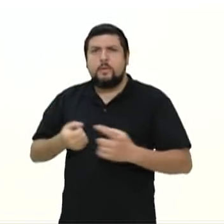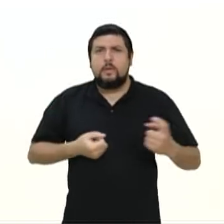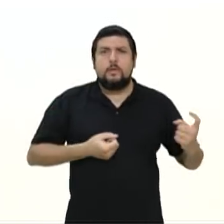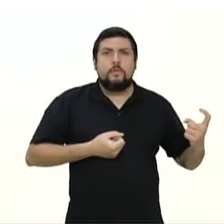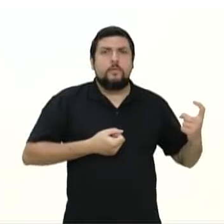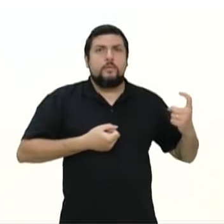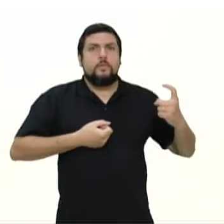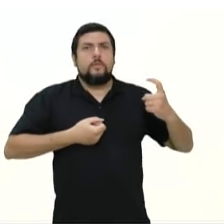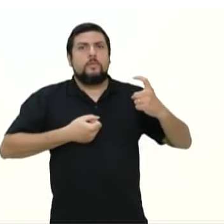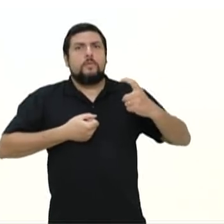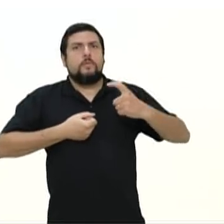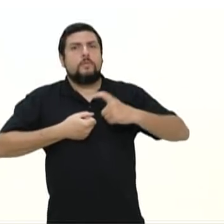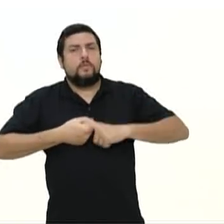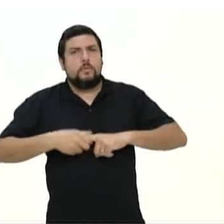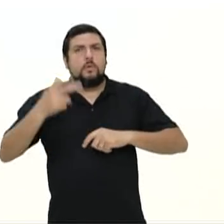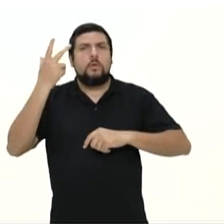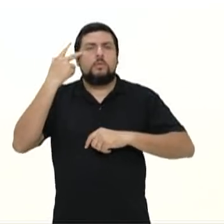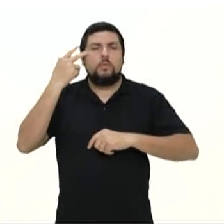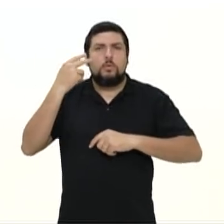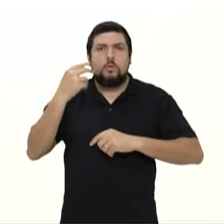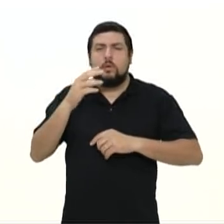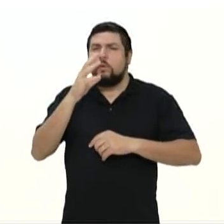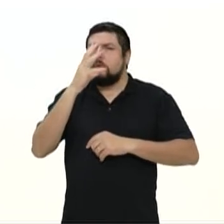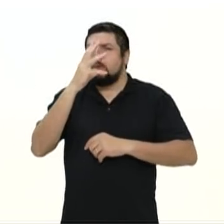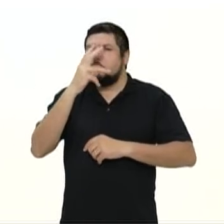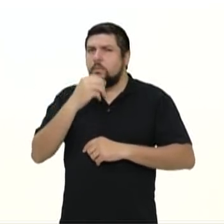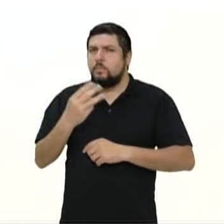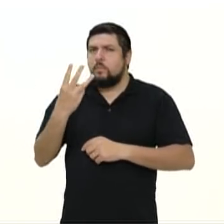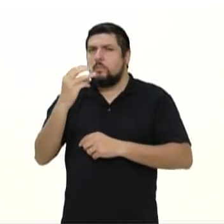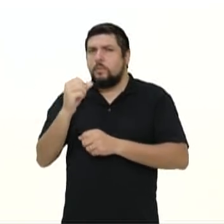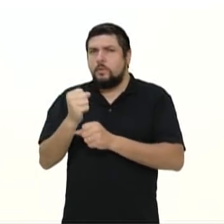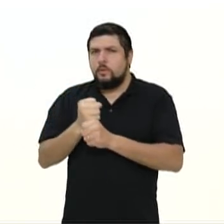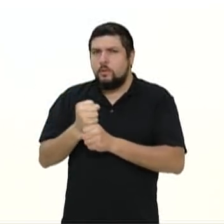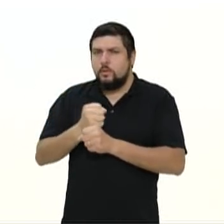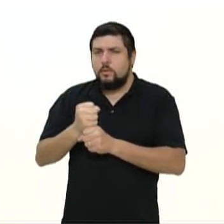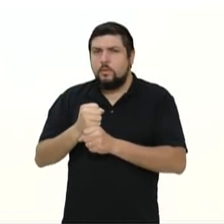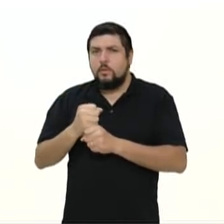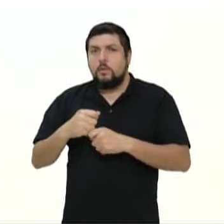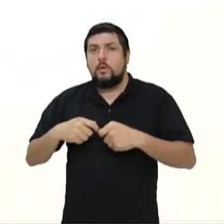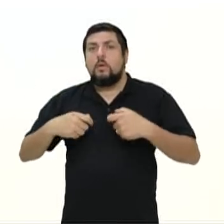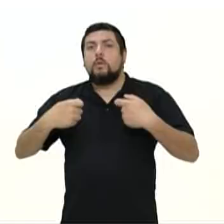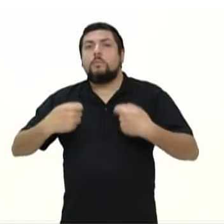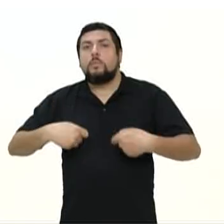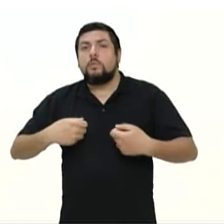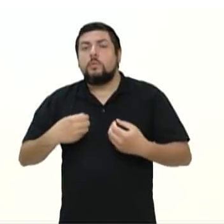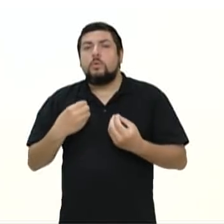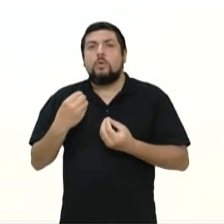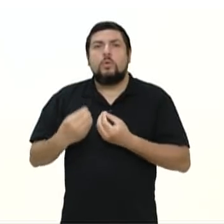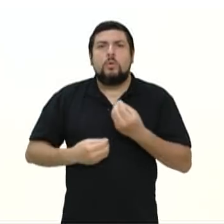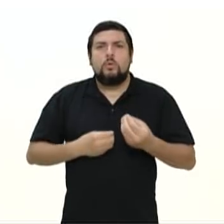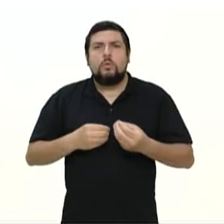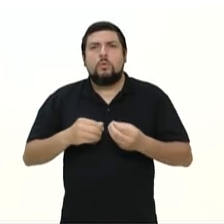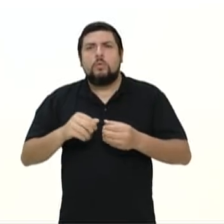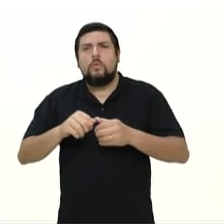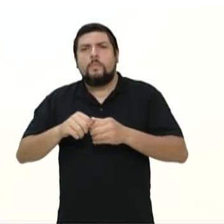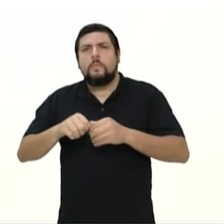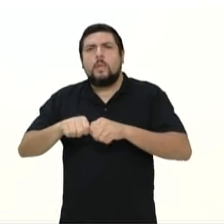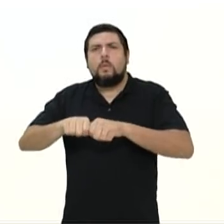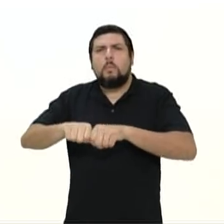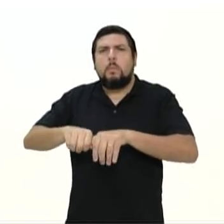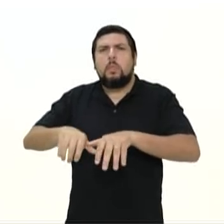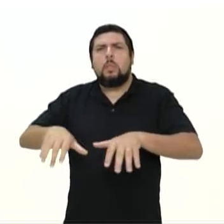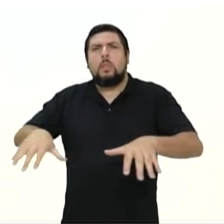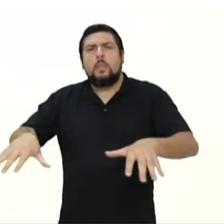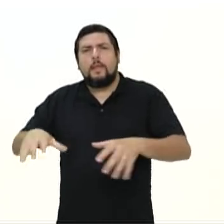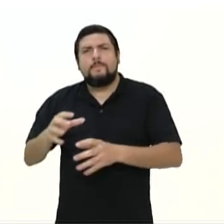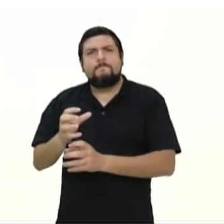anos. Serão necessárias várias etapas de contenção de vazamentos, emissões